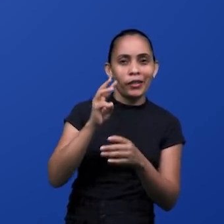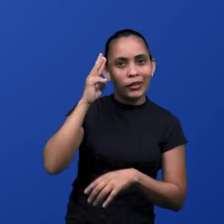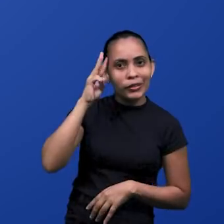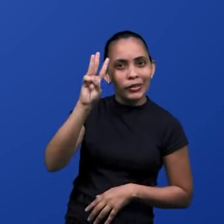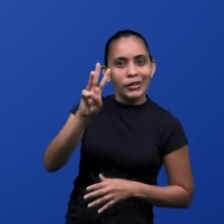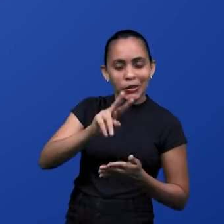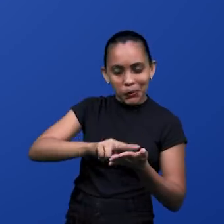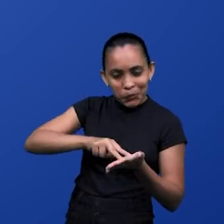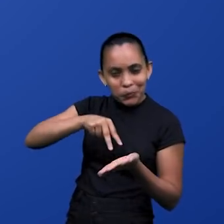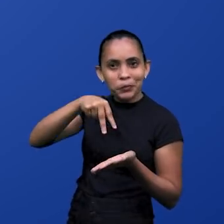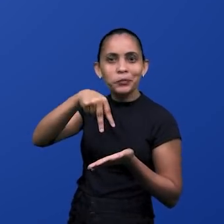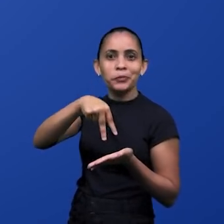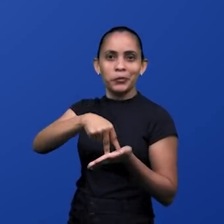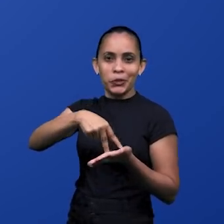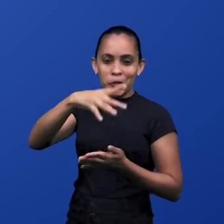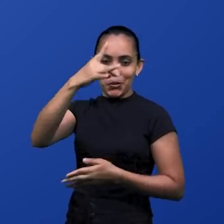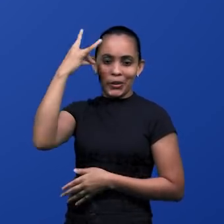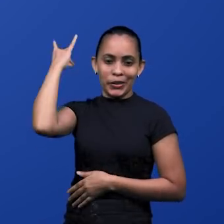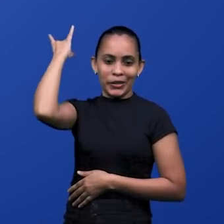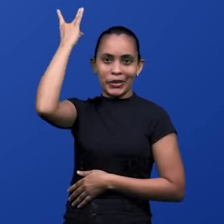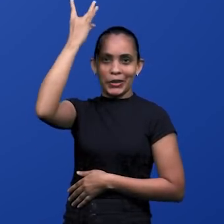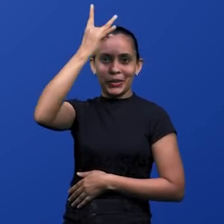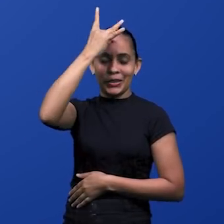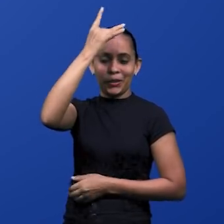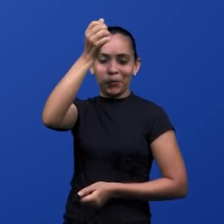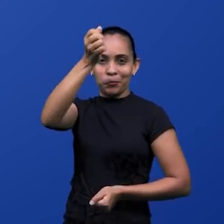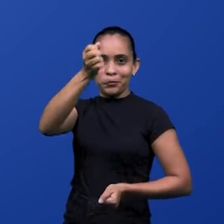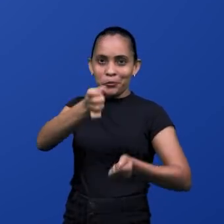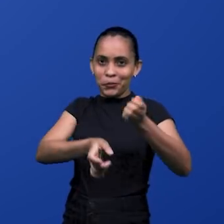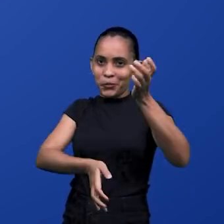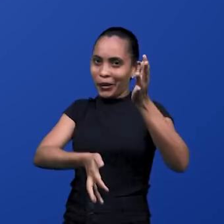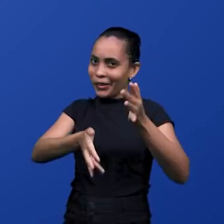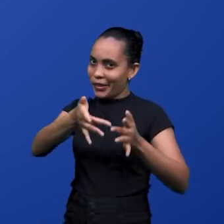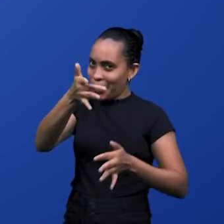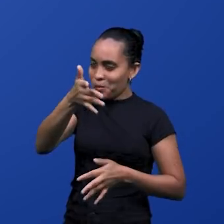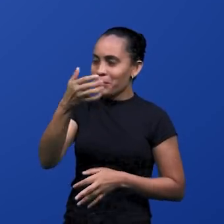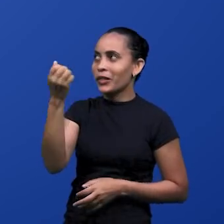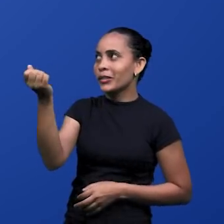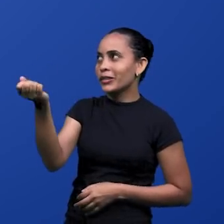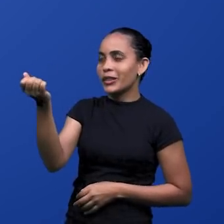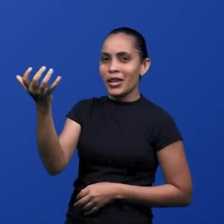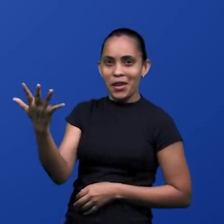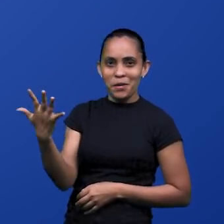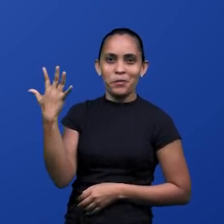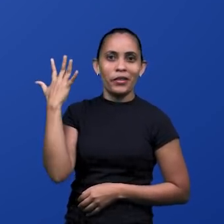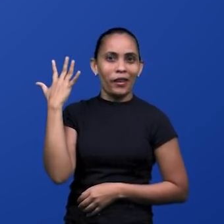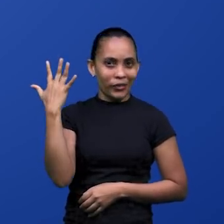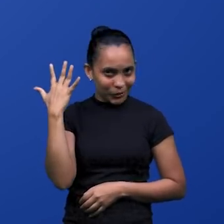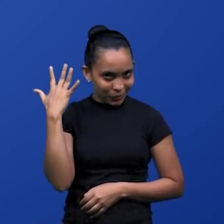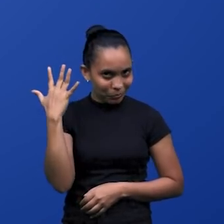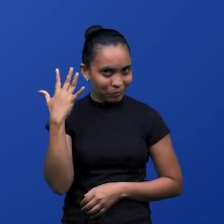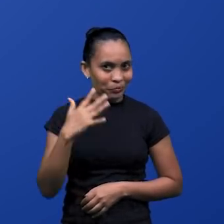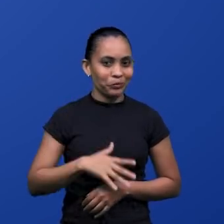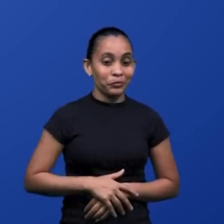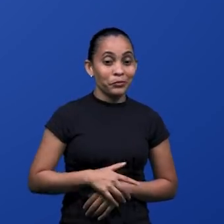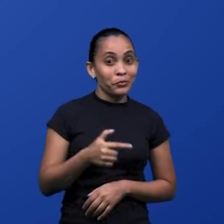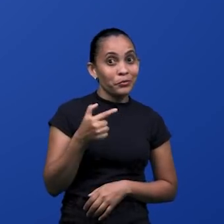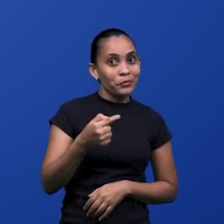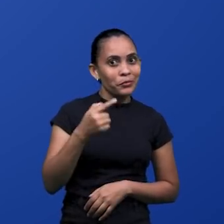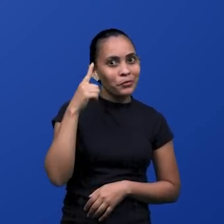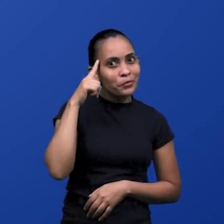fala do derramamento do Espírito Santo sobre a igreja, né, que foi revelado no 7º dia.